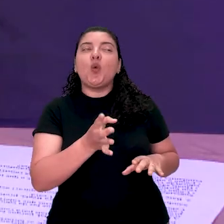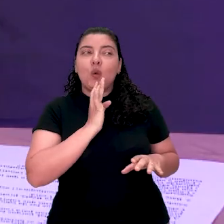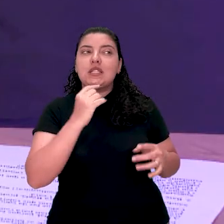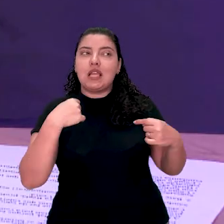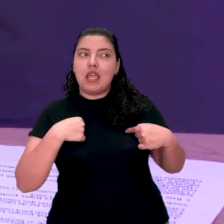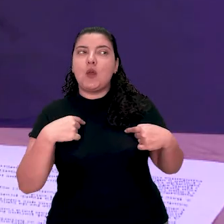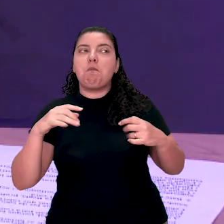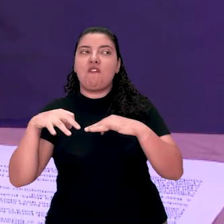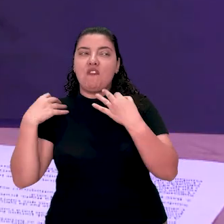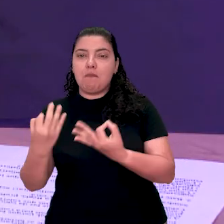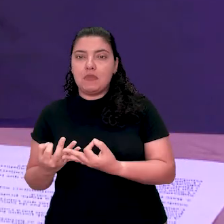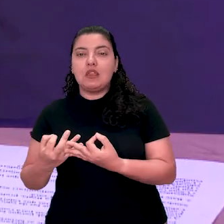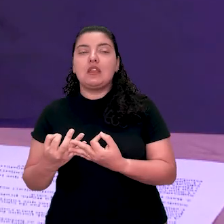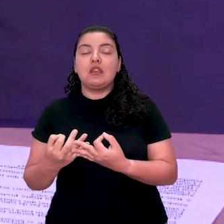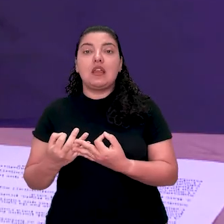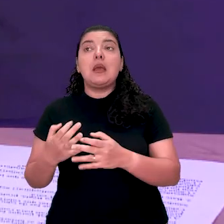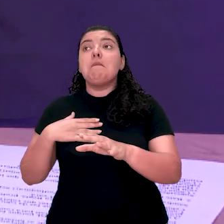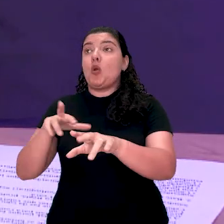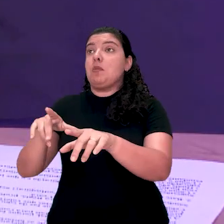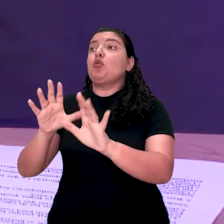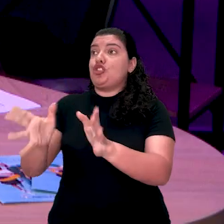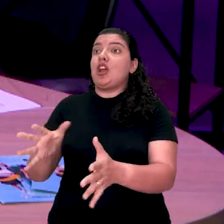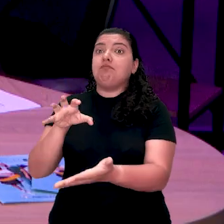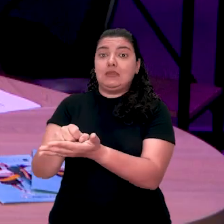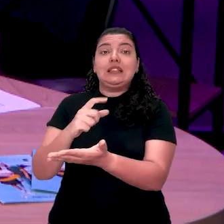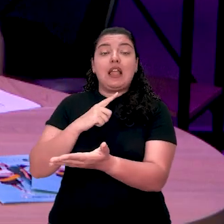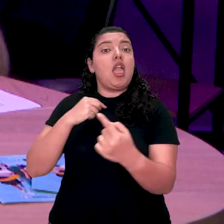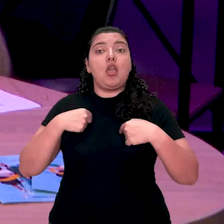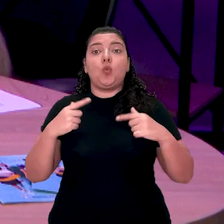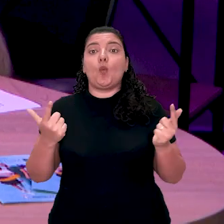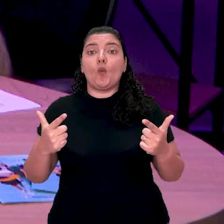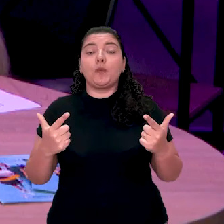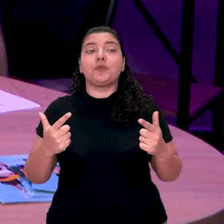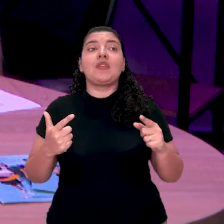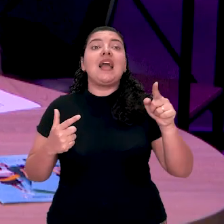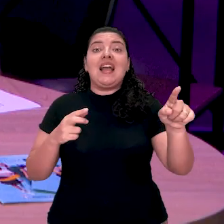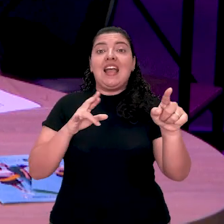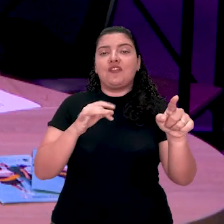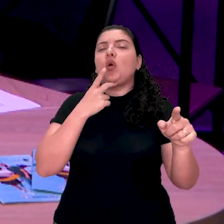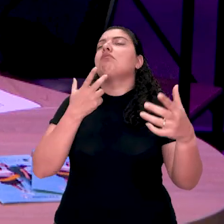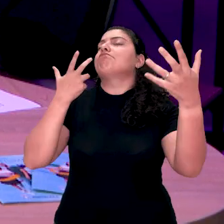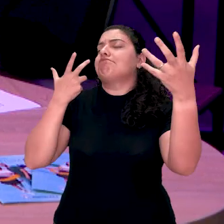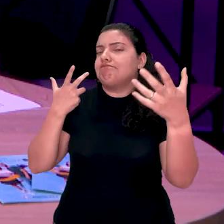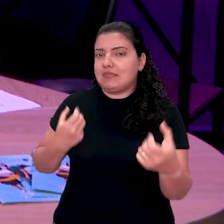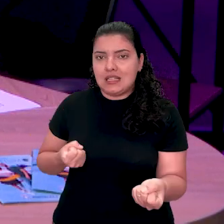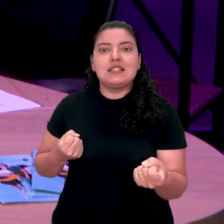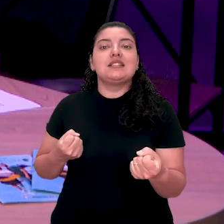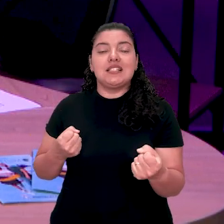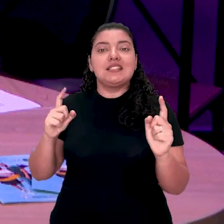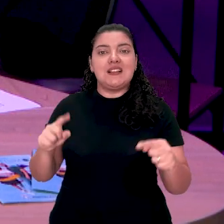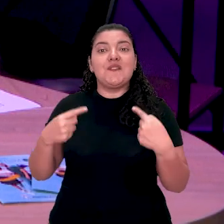escola, já tinham dito não. E lá foi Sandra Régia e disse o quê? Sim, eu quero. Eu quero esse desafio, não foi, Sandra?